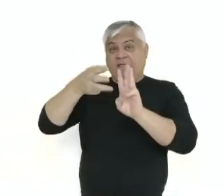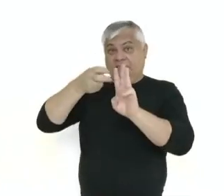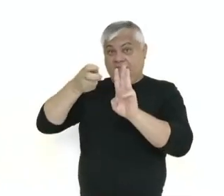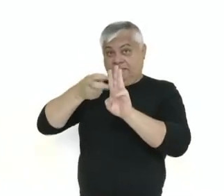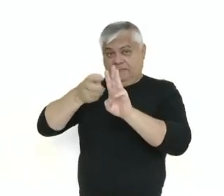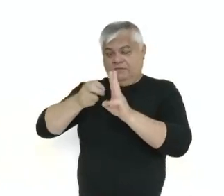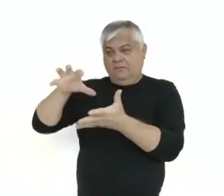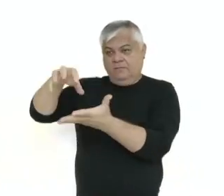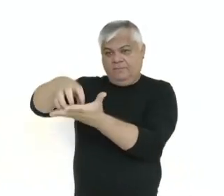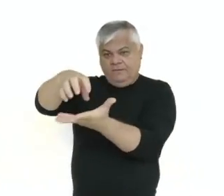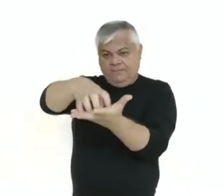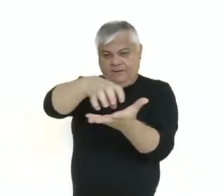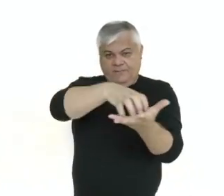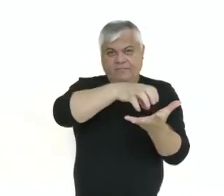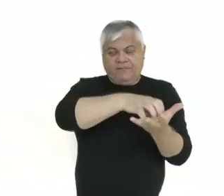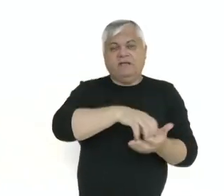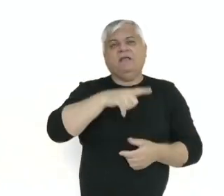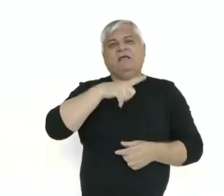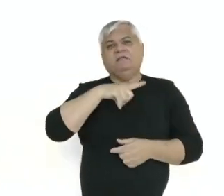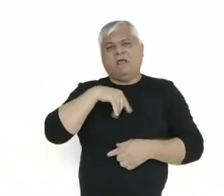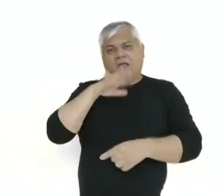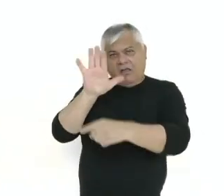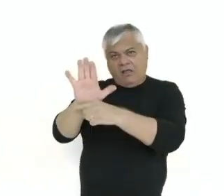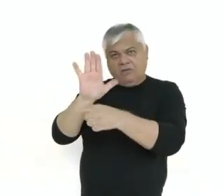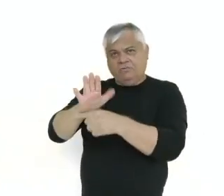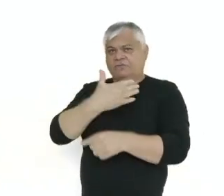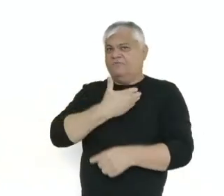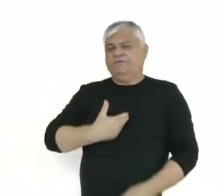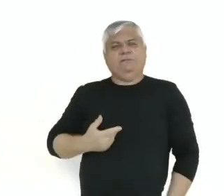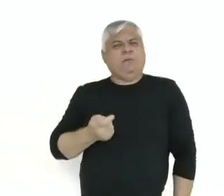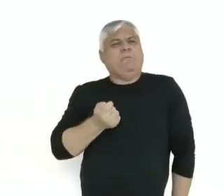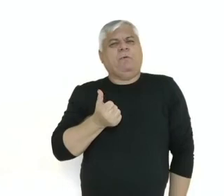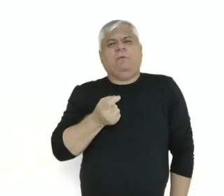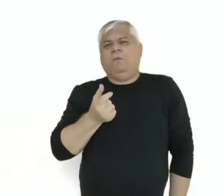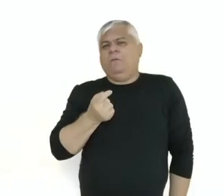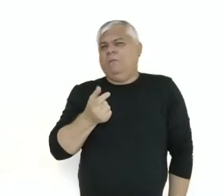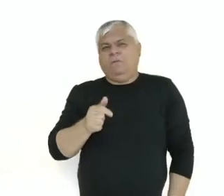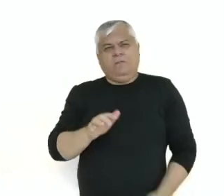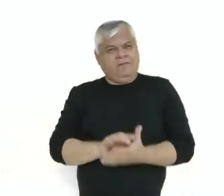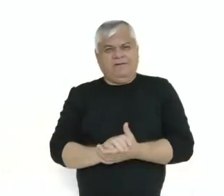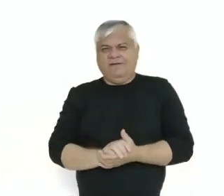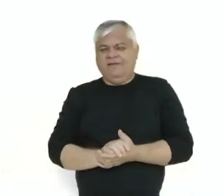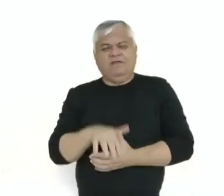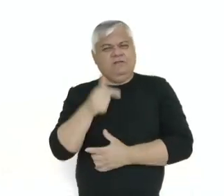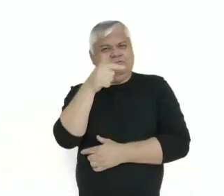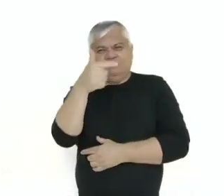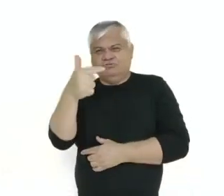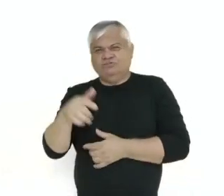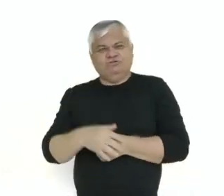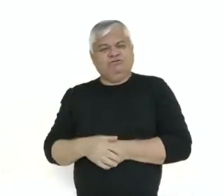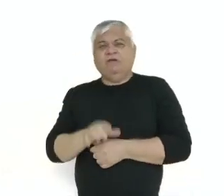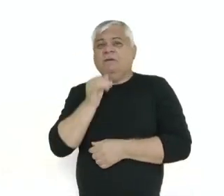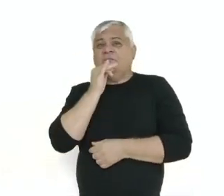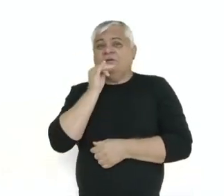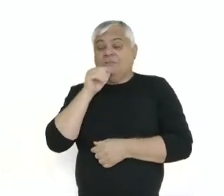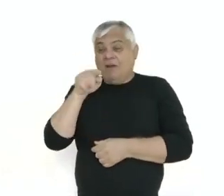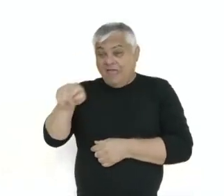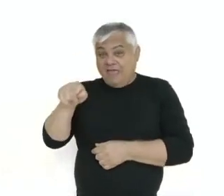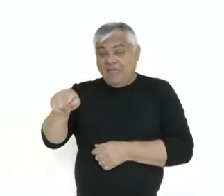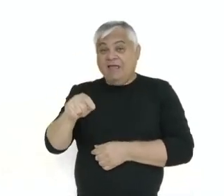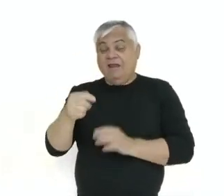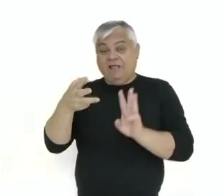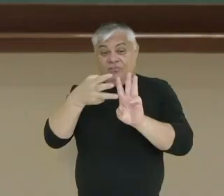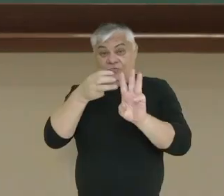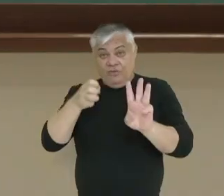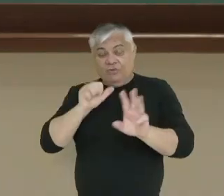eles, né, tinham pouca assistência governamental. Algumas de suas medidas previam recursos para transformar os